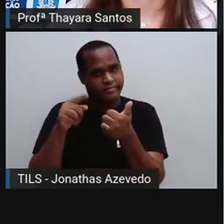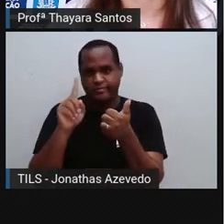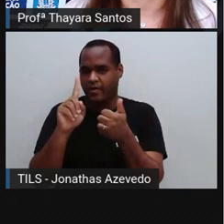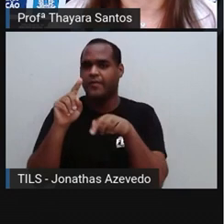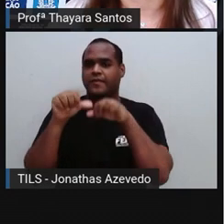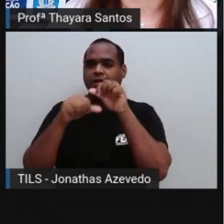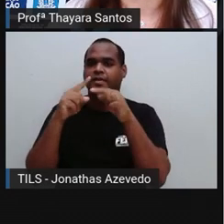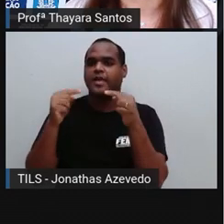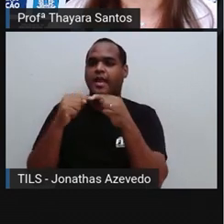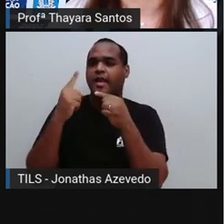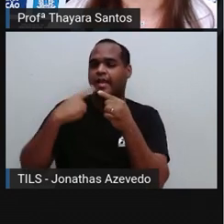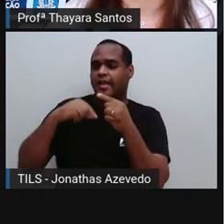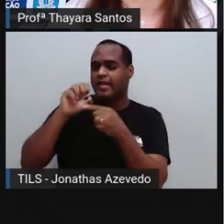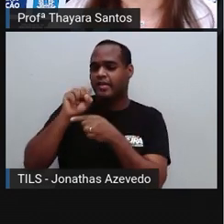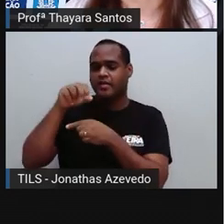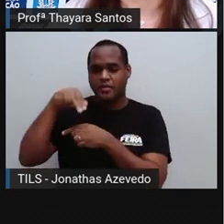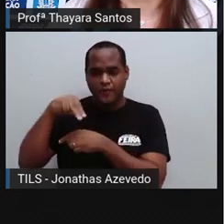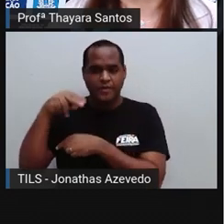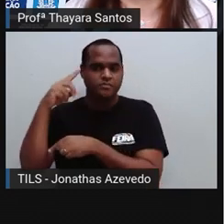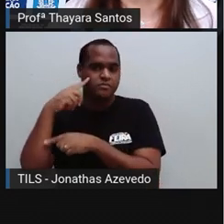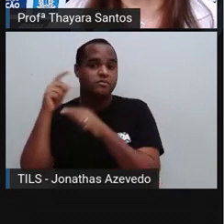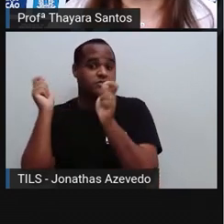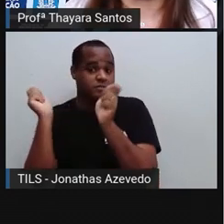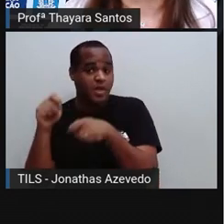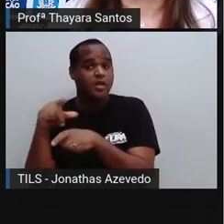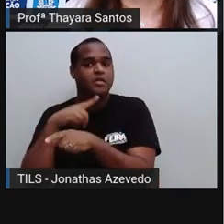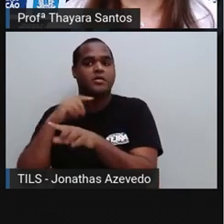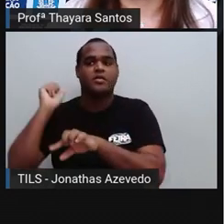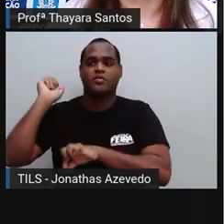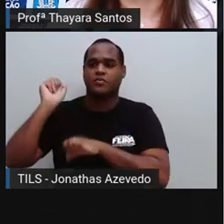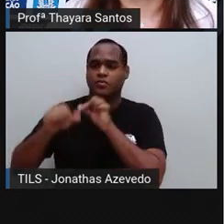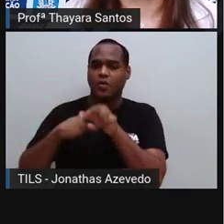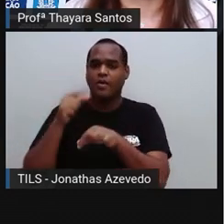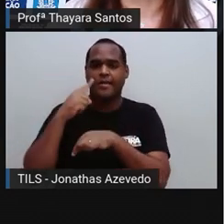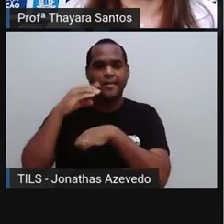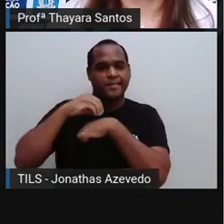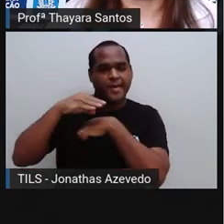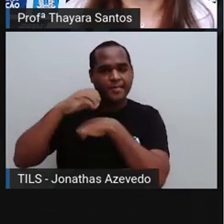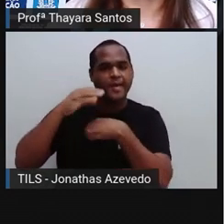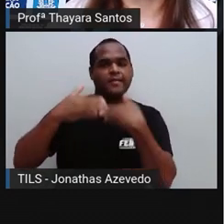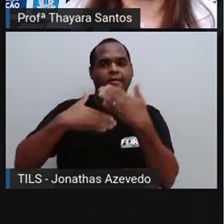atua no sistema nervoso, modificando seu funcionamento, trazendo